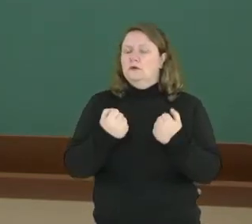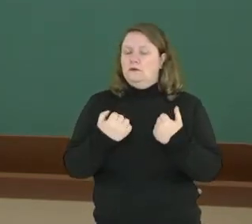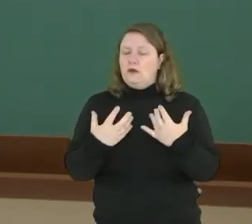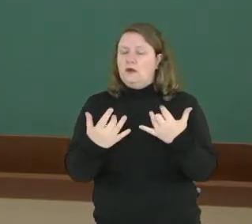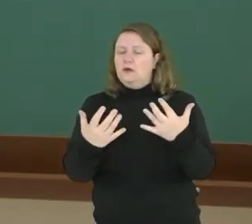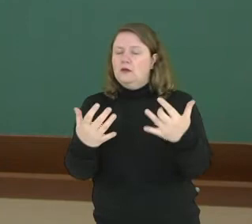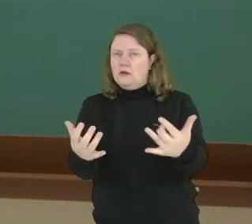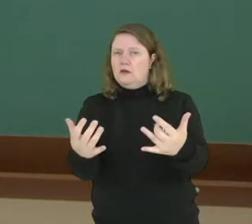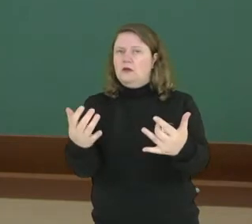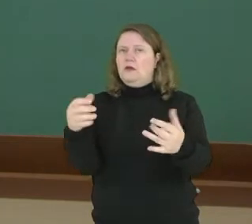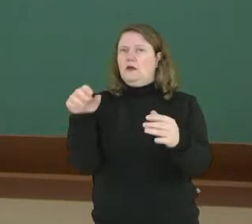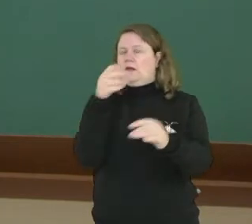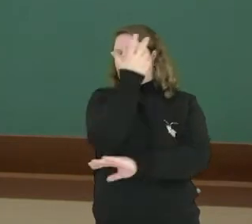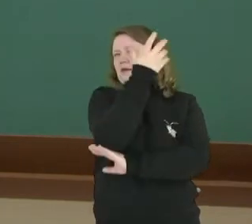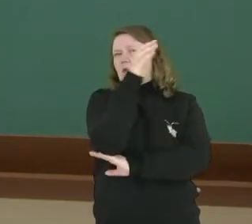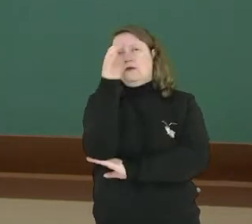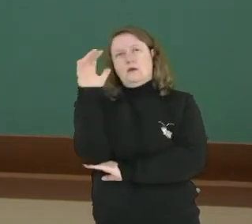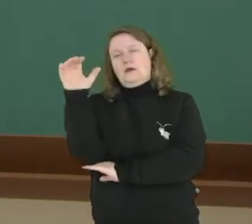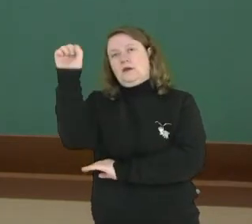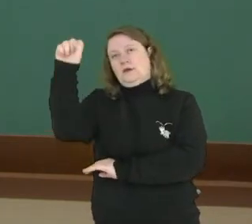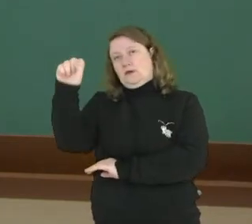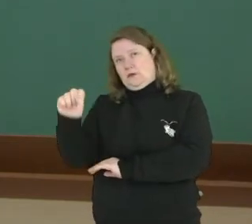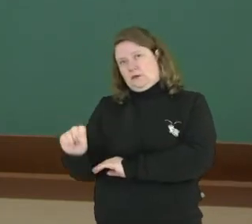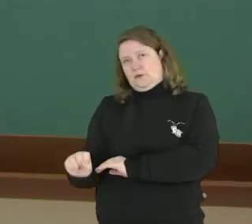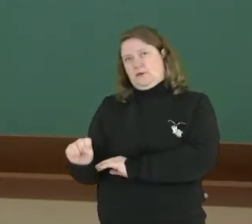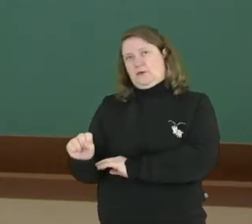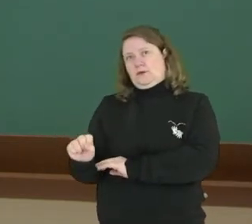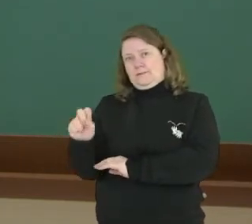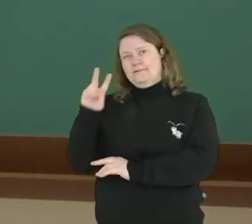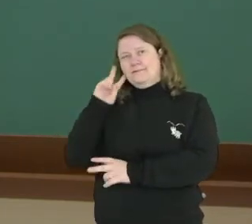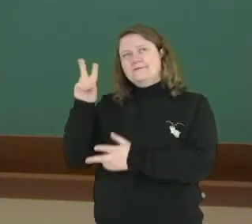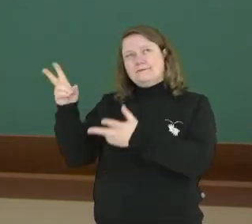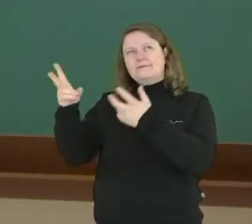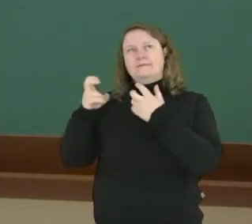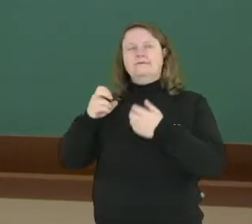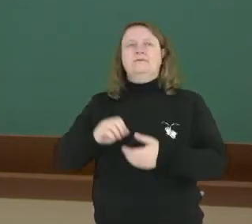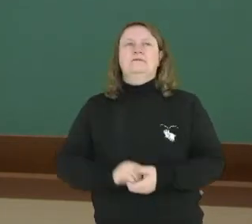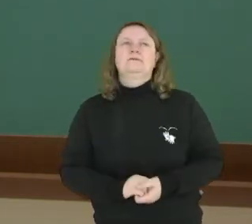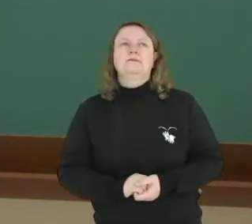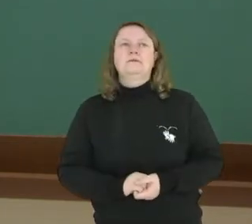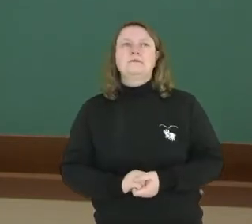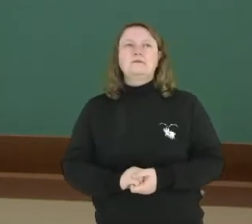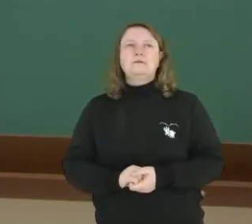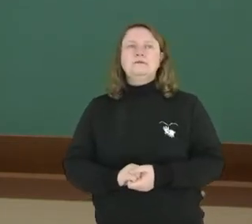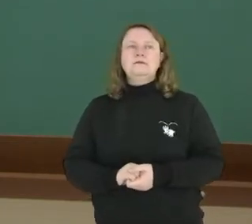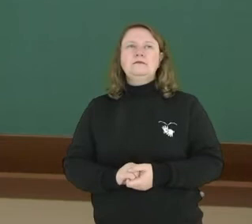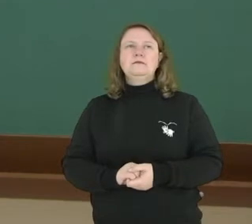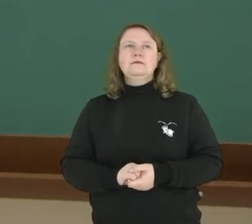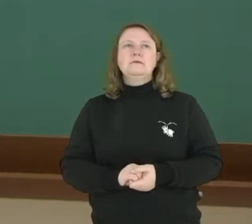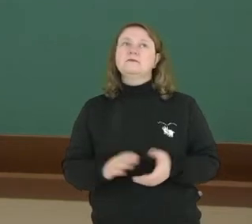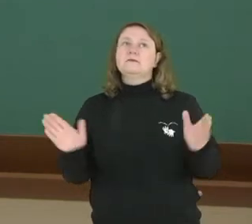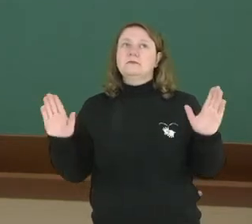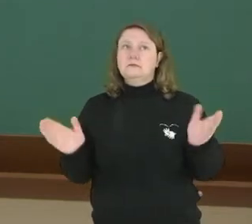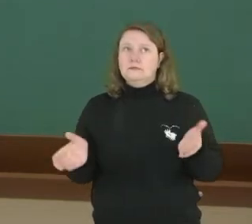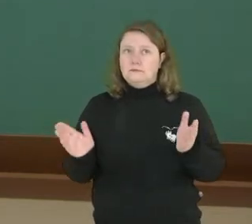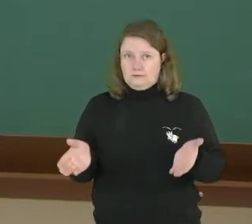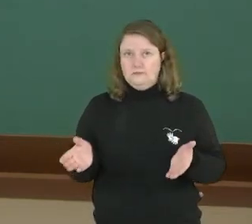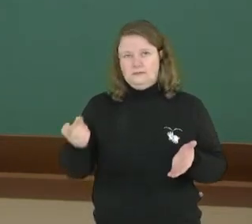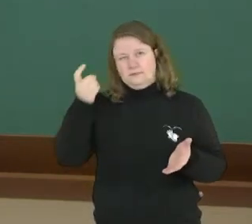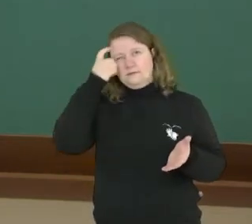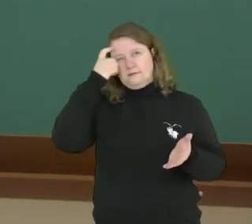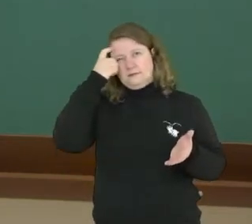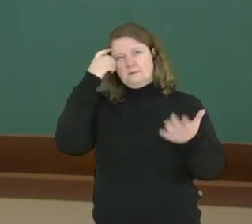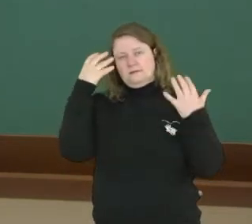vamos entender juntos ali e conseguir identificar essas diferenças. Então, pensamos um pouquinho a respeito